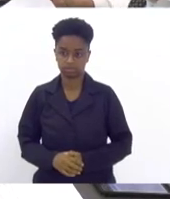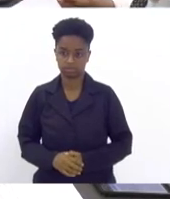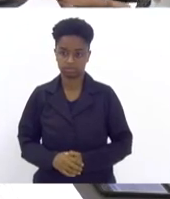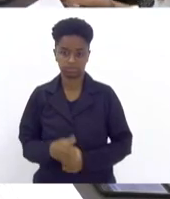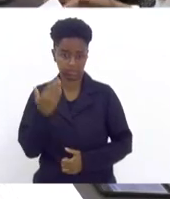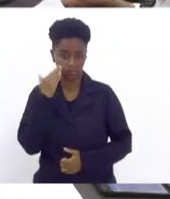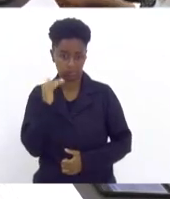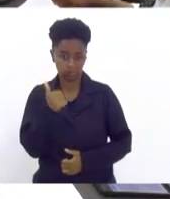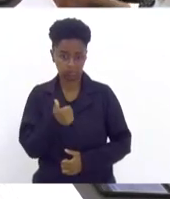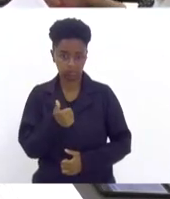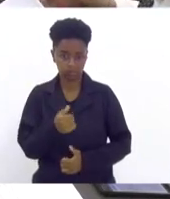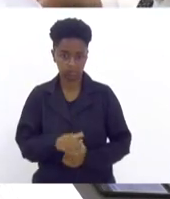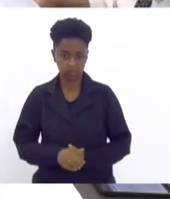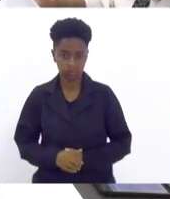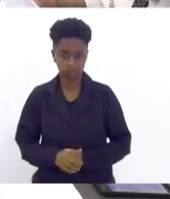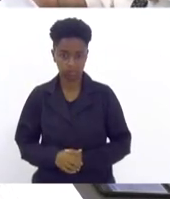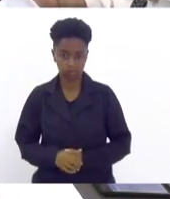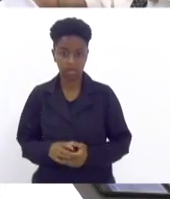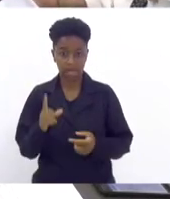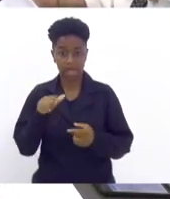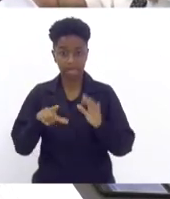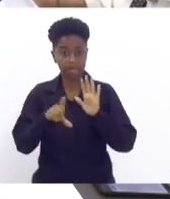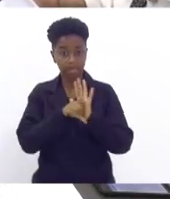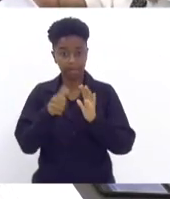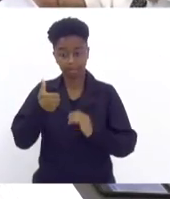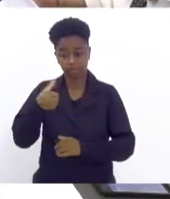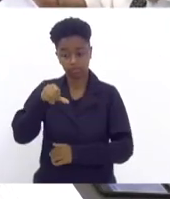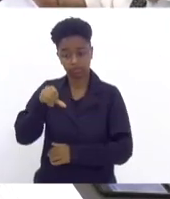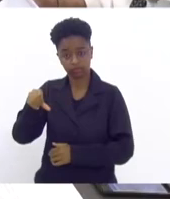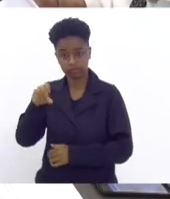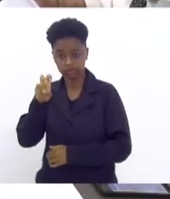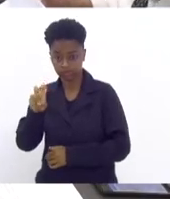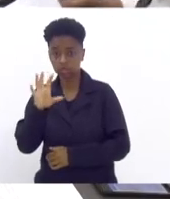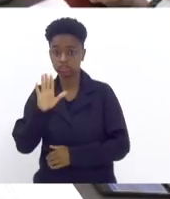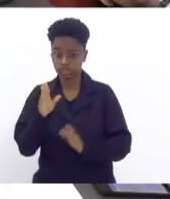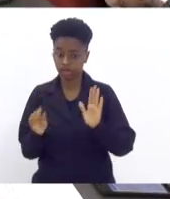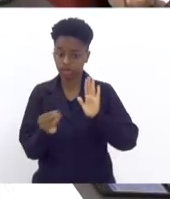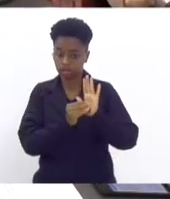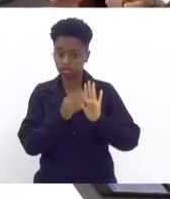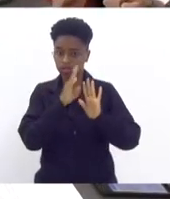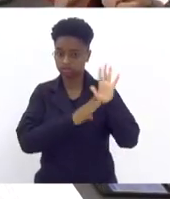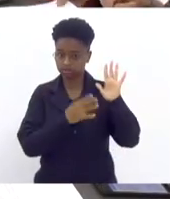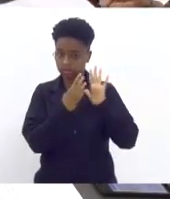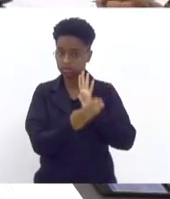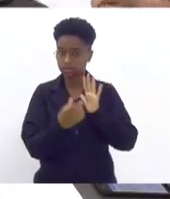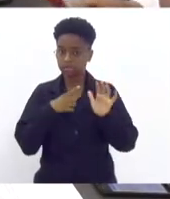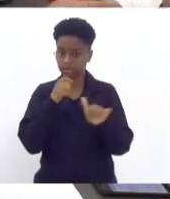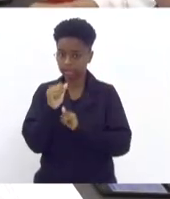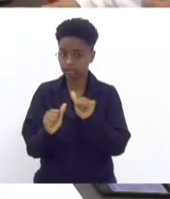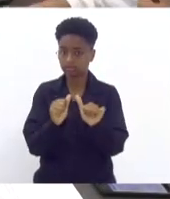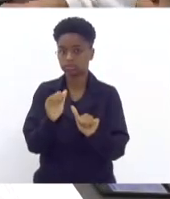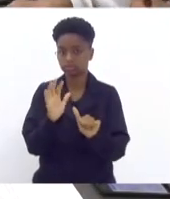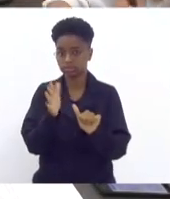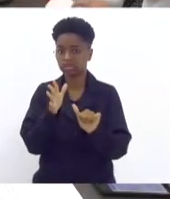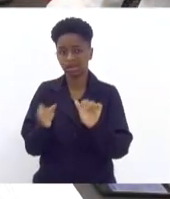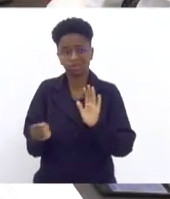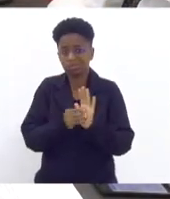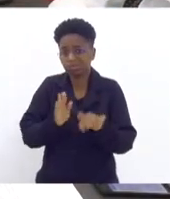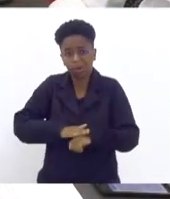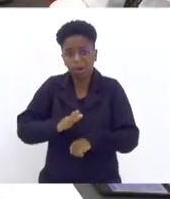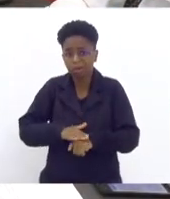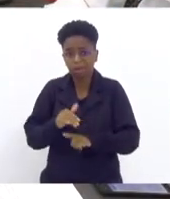Entendeu? É uma lei de 95, está em vigor e já consta no, na lei que pretende alterar. Na verdade, vai ser uma alteração dela